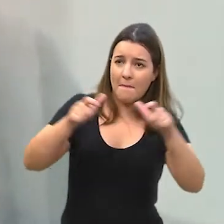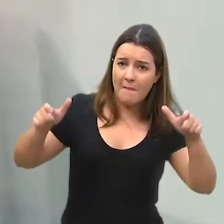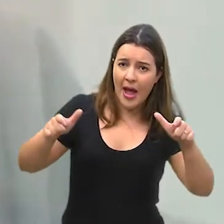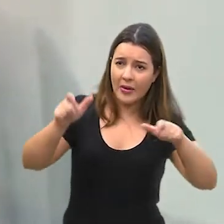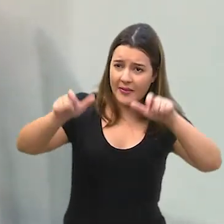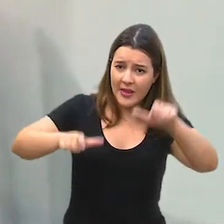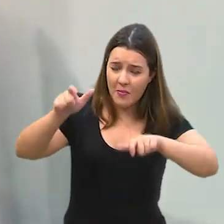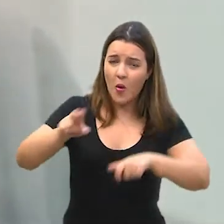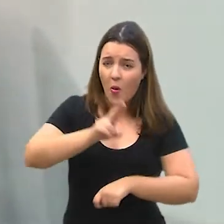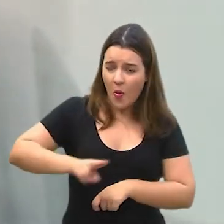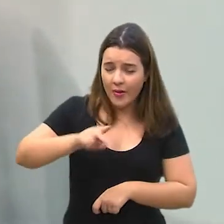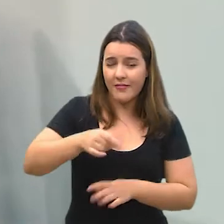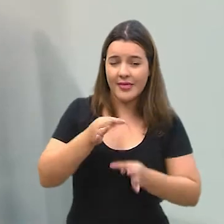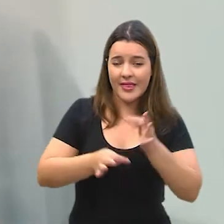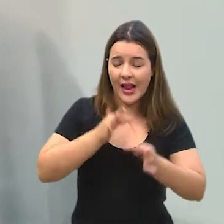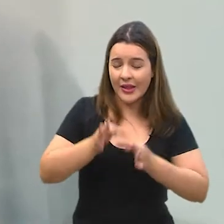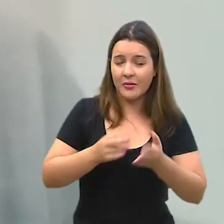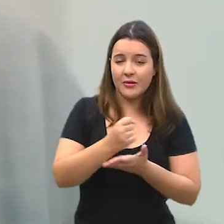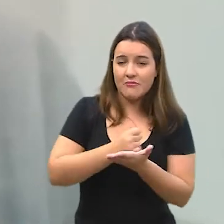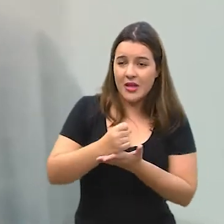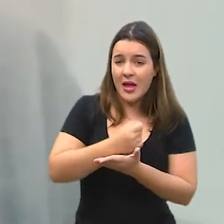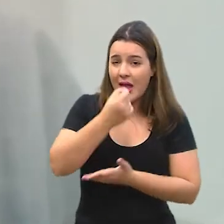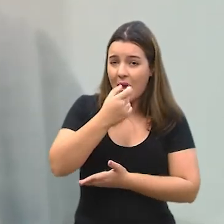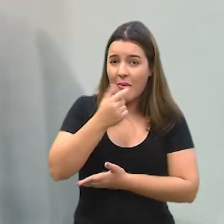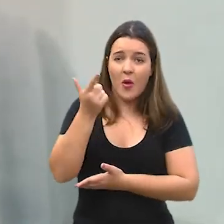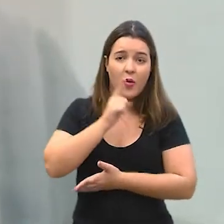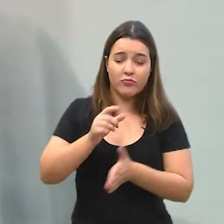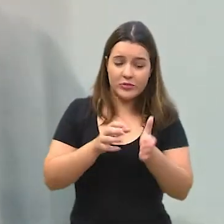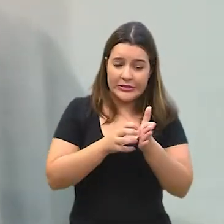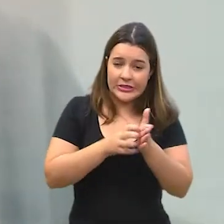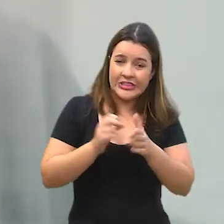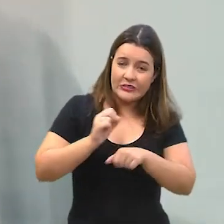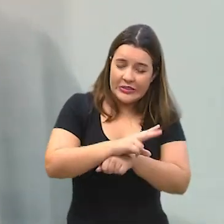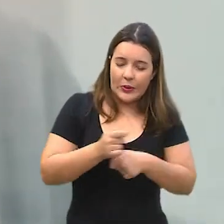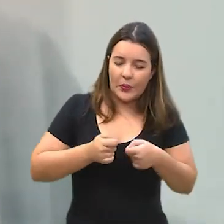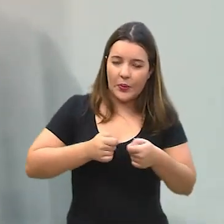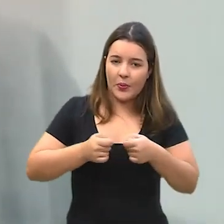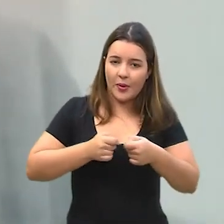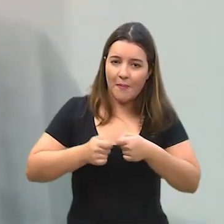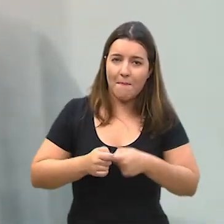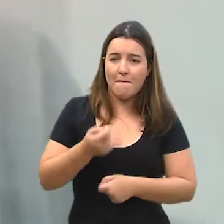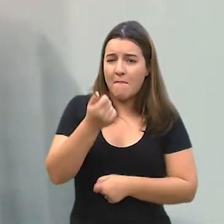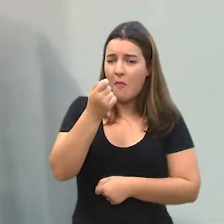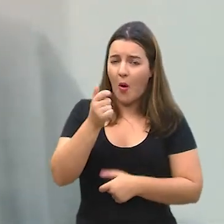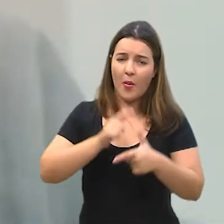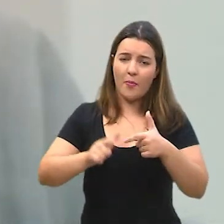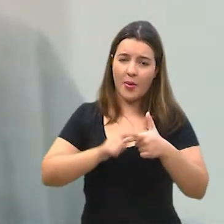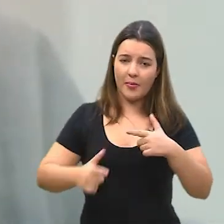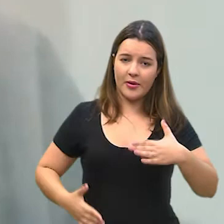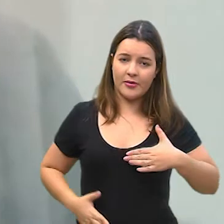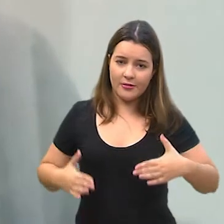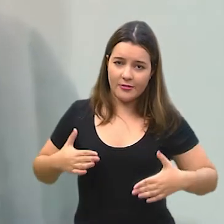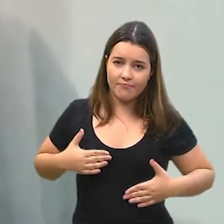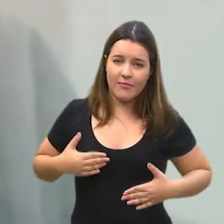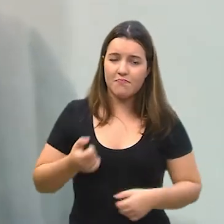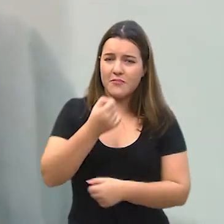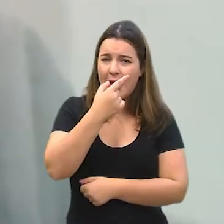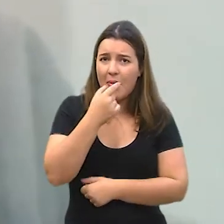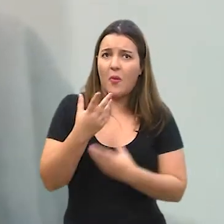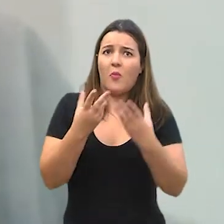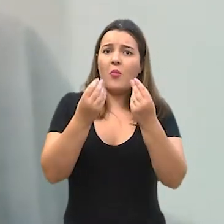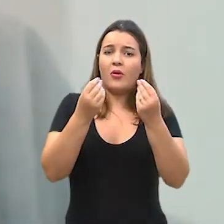o ideal é que faça essa profilaxia pós-exposição. Agora, bom mesmo é se proteger, né, doutor, para não chegar a recorrer a